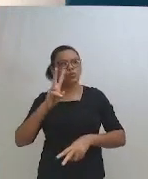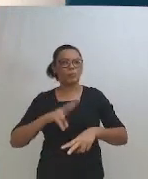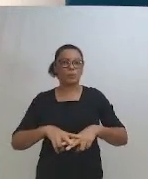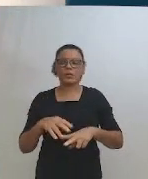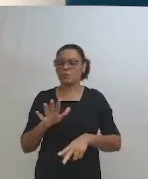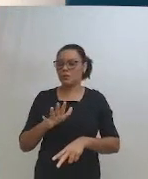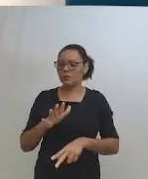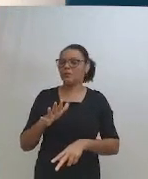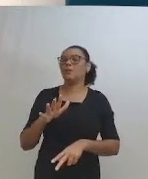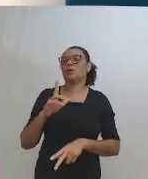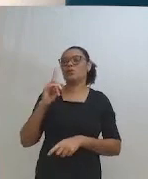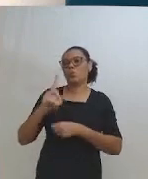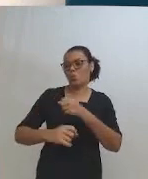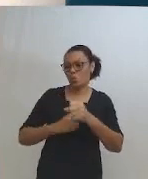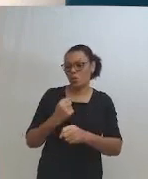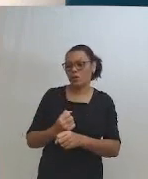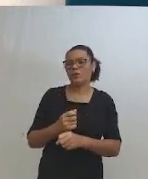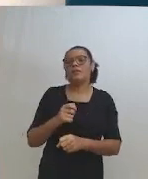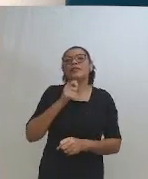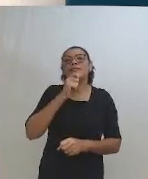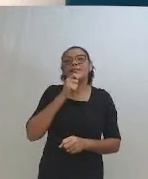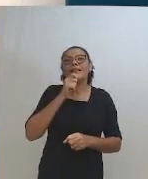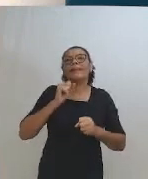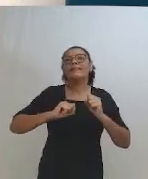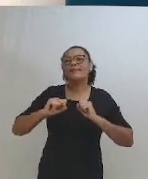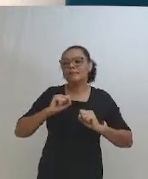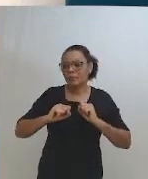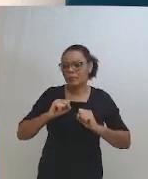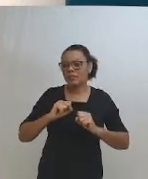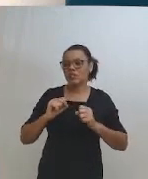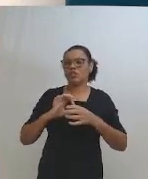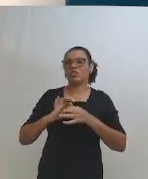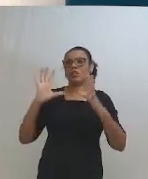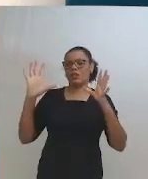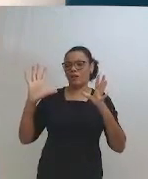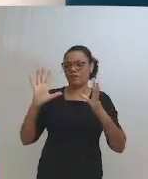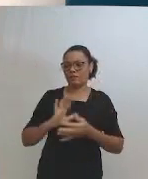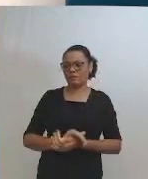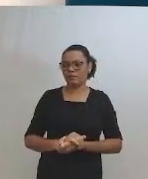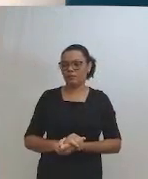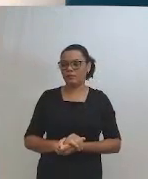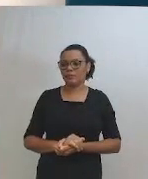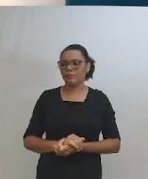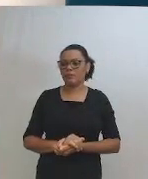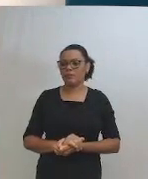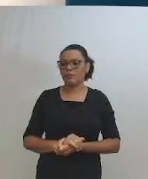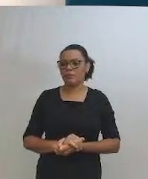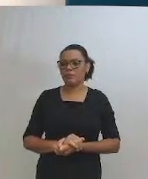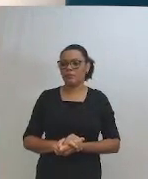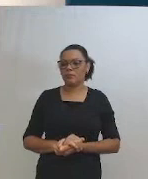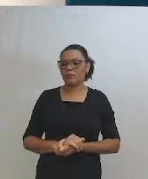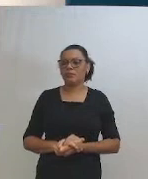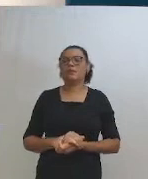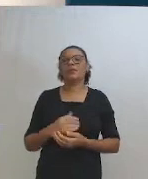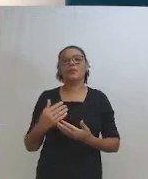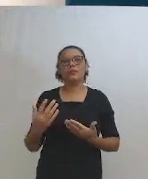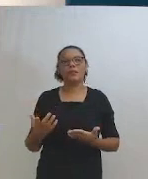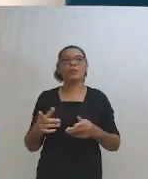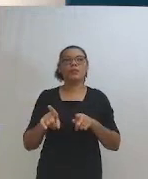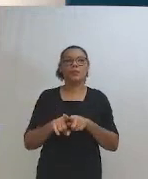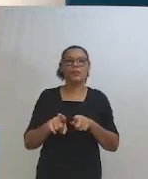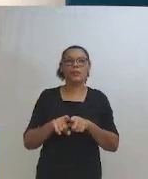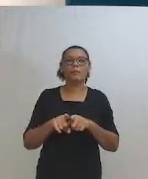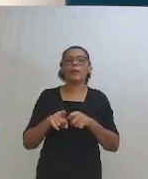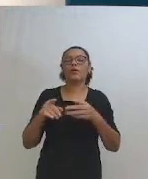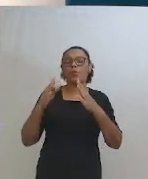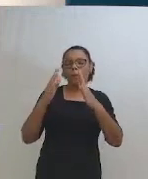sem expectativa de início para a instrução processual. E, mesmo com a apresentação do pedido de desmembramento, esse pedido